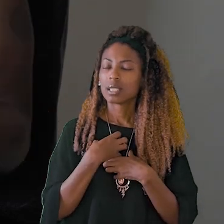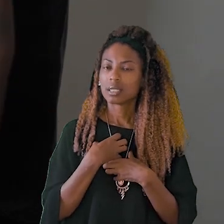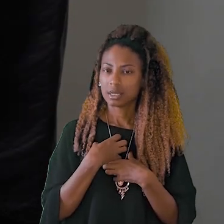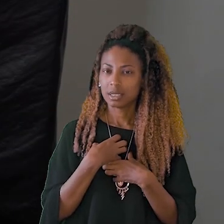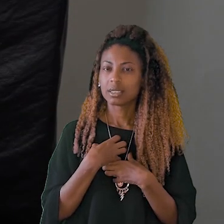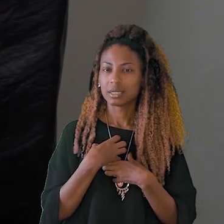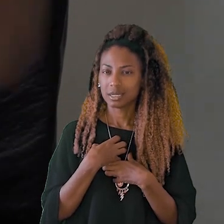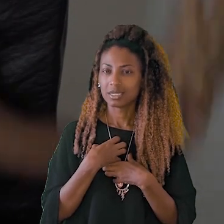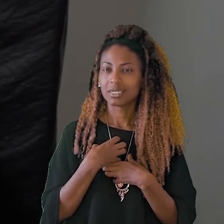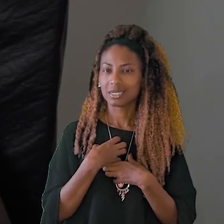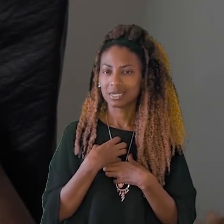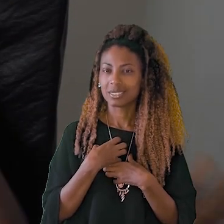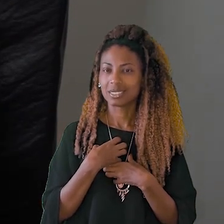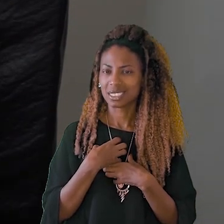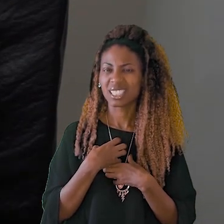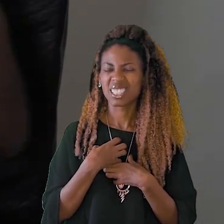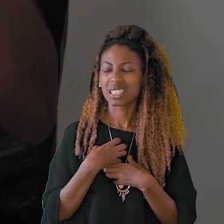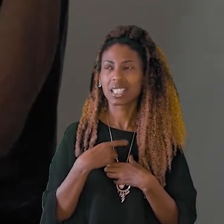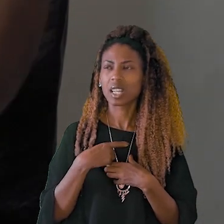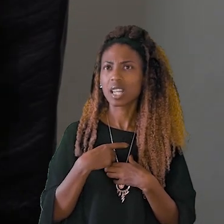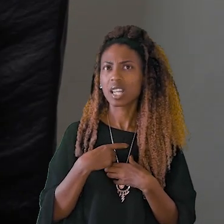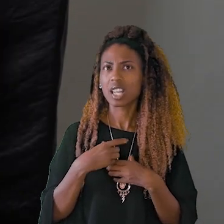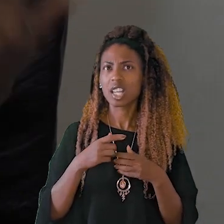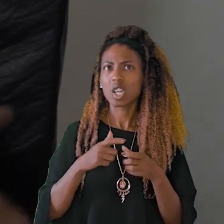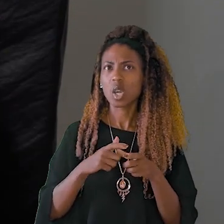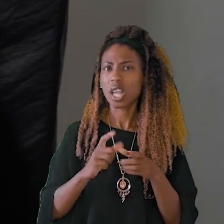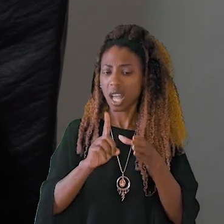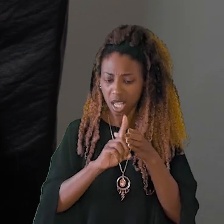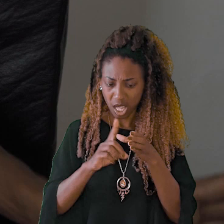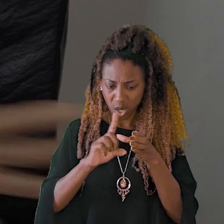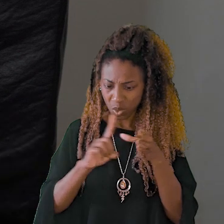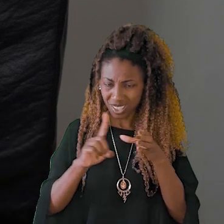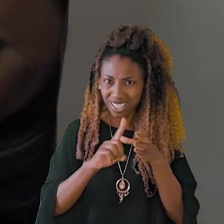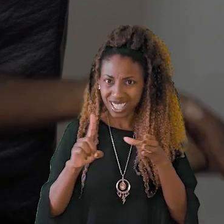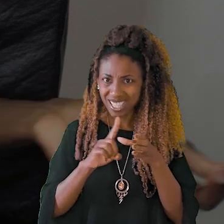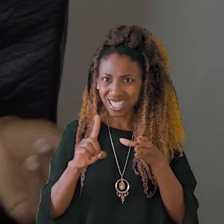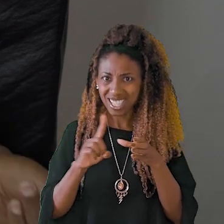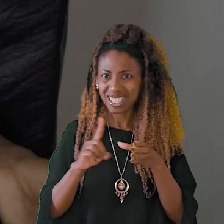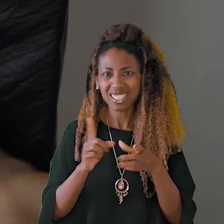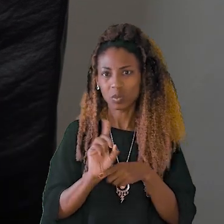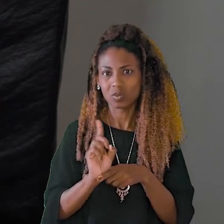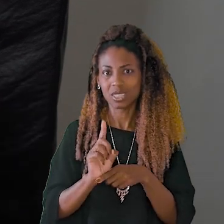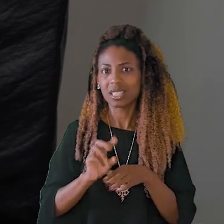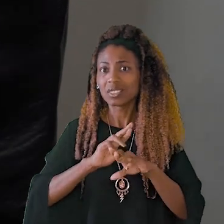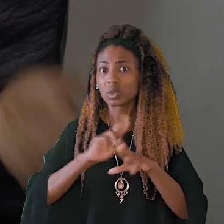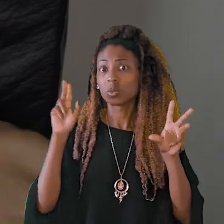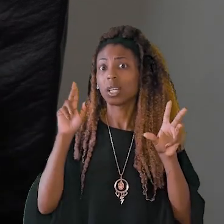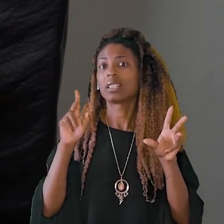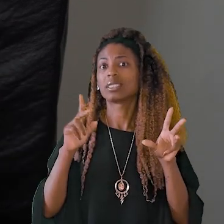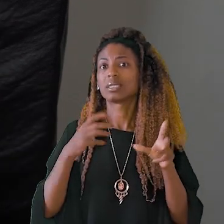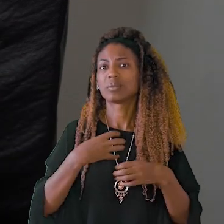a minha energia já não estava mais ligada àquele lugar, né? Enfim, que a população nos coloca, né, de nascimento. Sim.